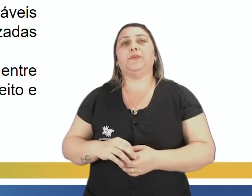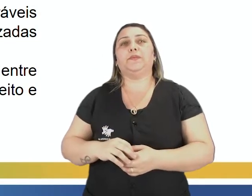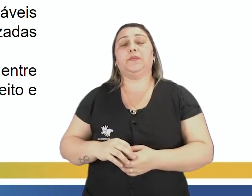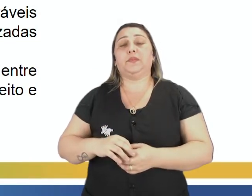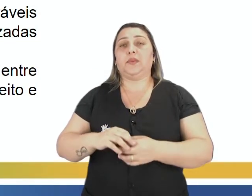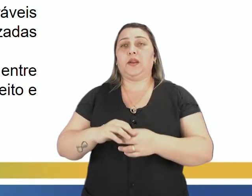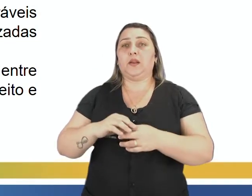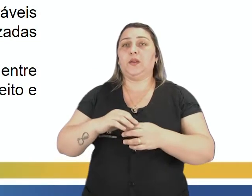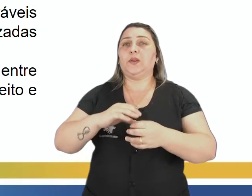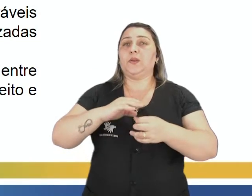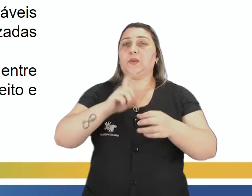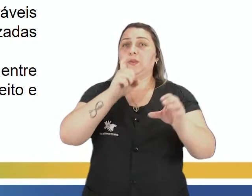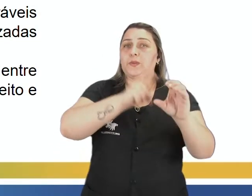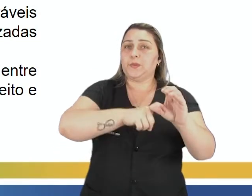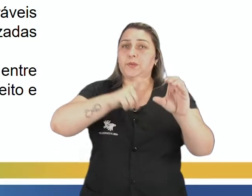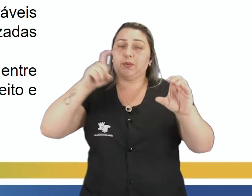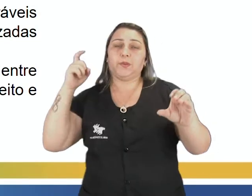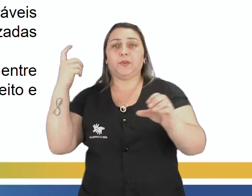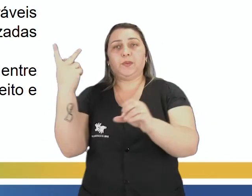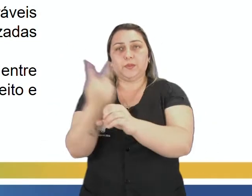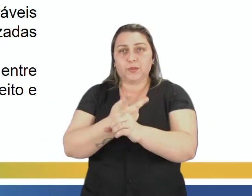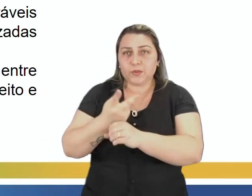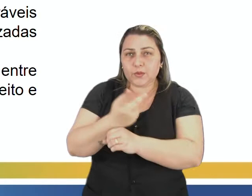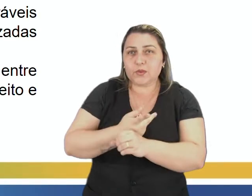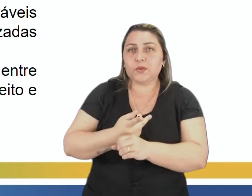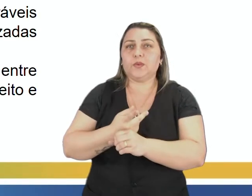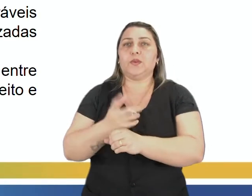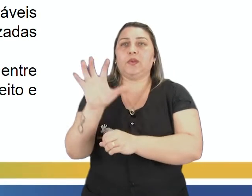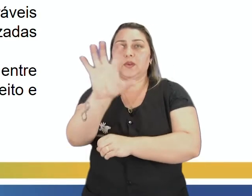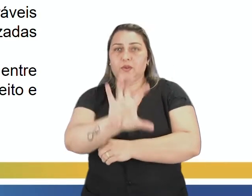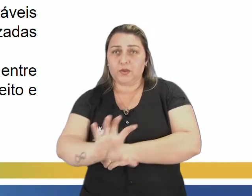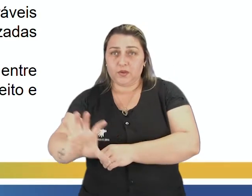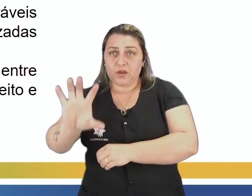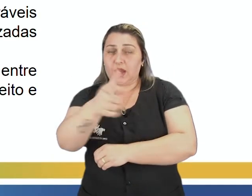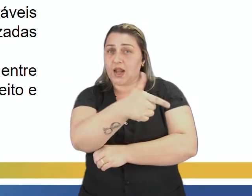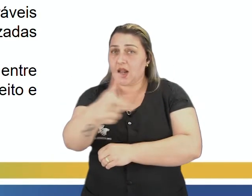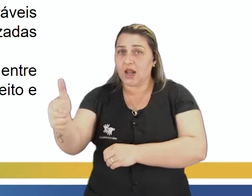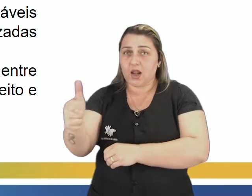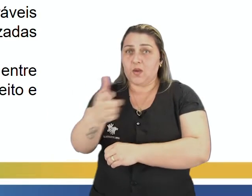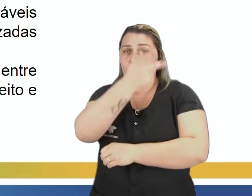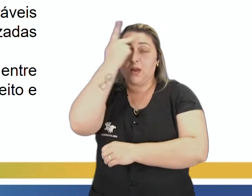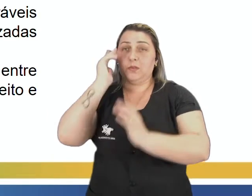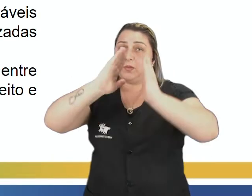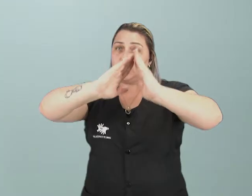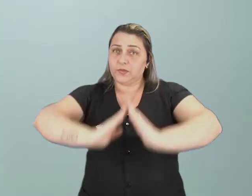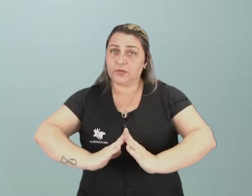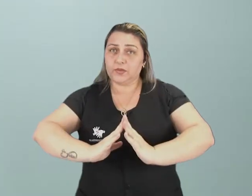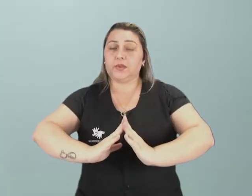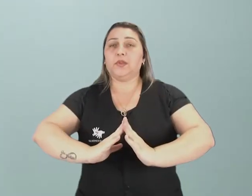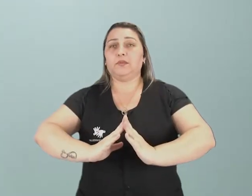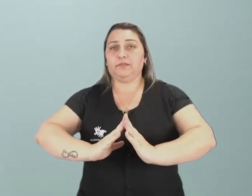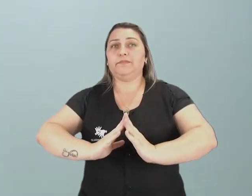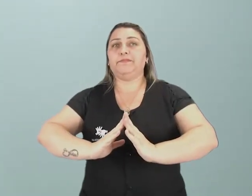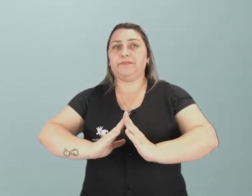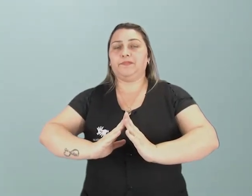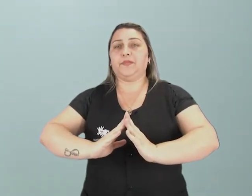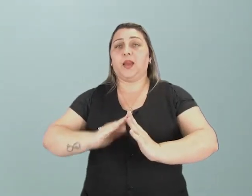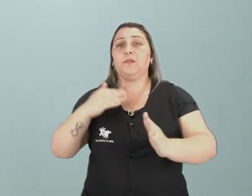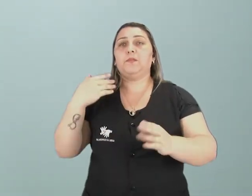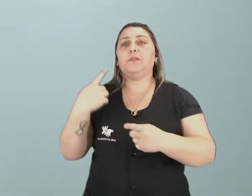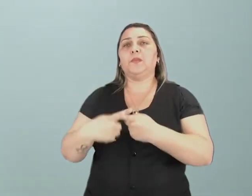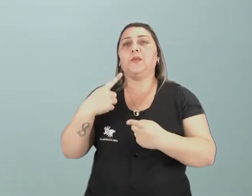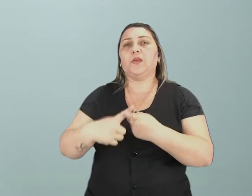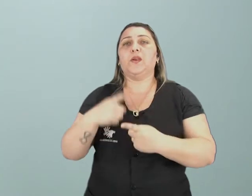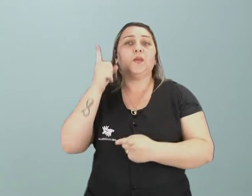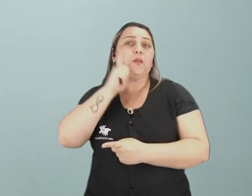à descolonização e procurando atrair as regiões descolonizadas para o seu bloco. Queridos, esse ponto aí é impactante, porque